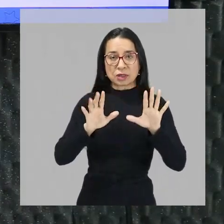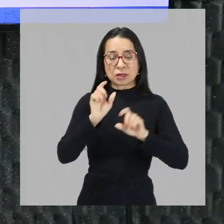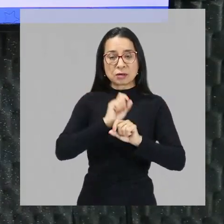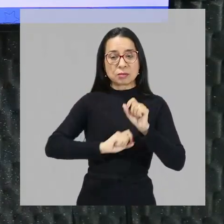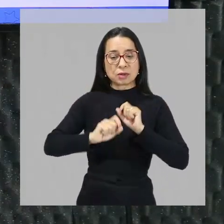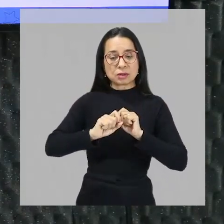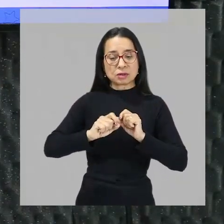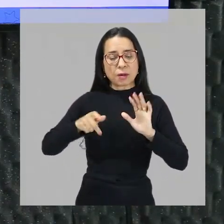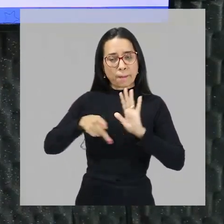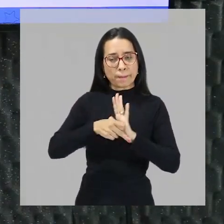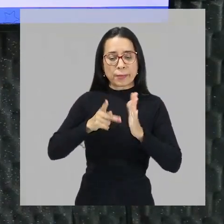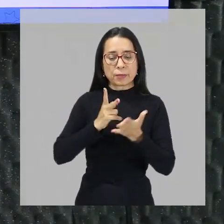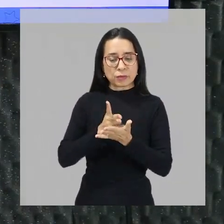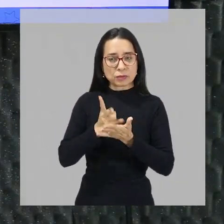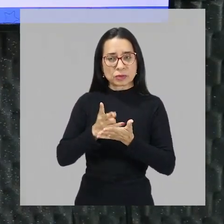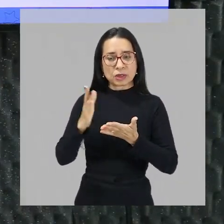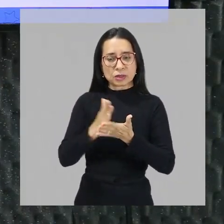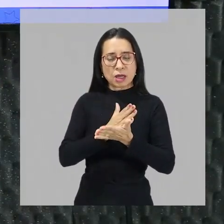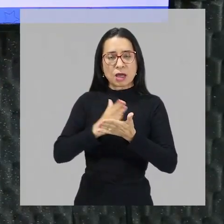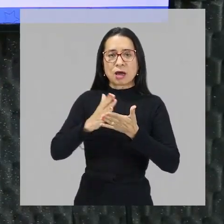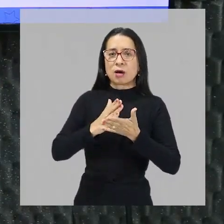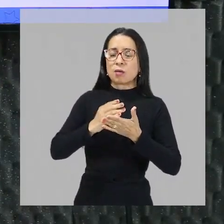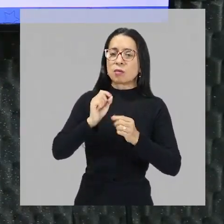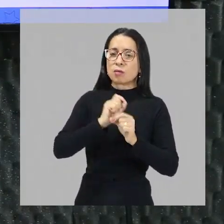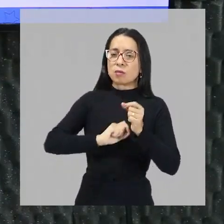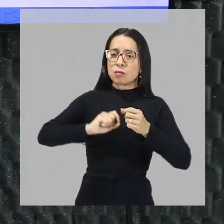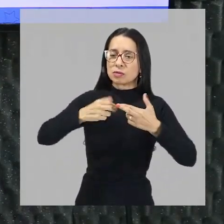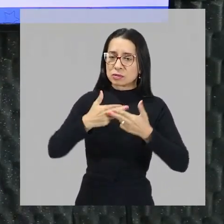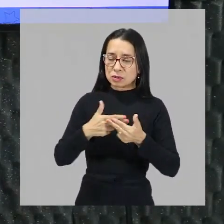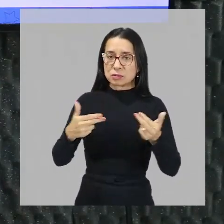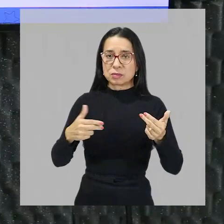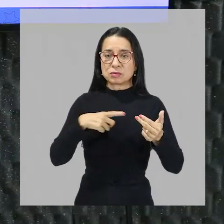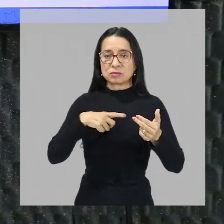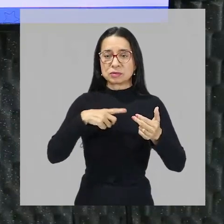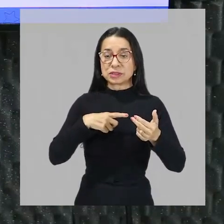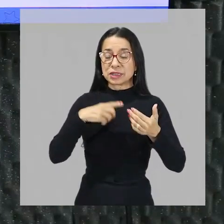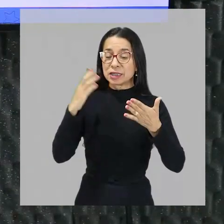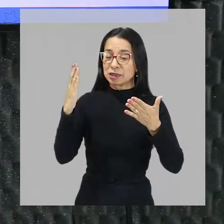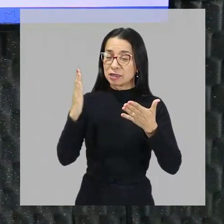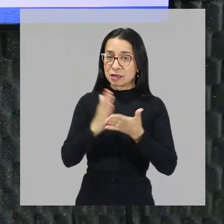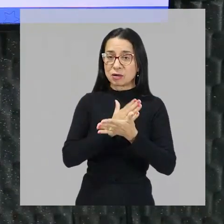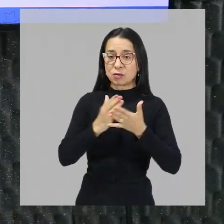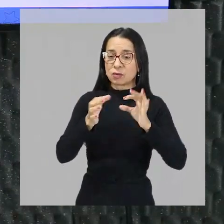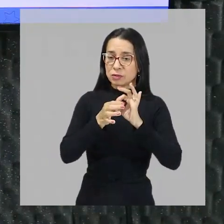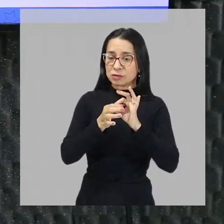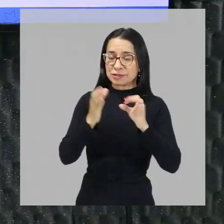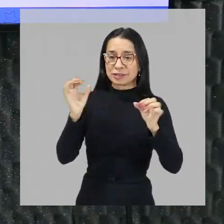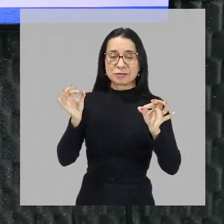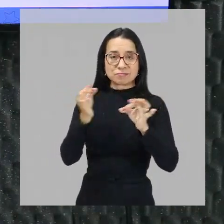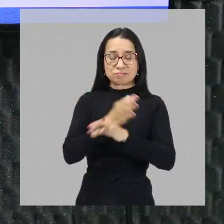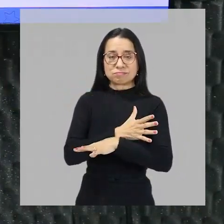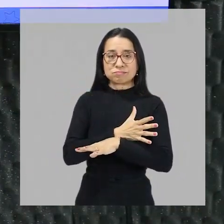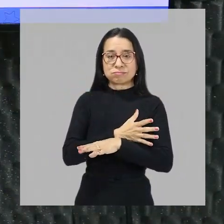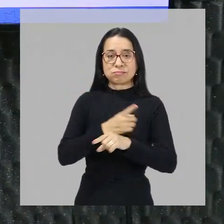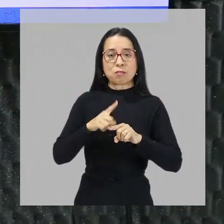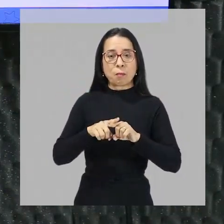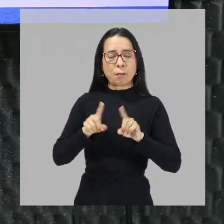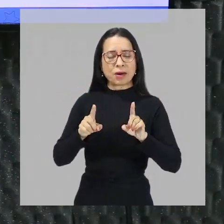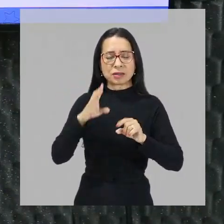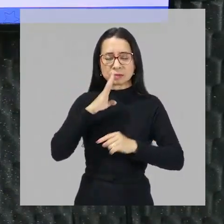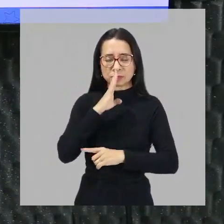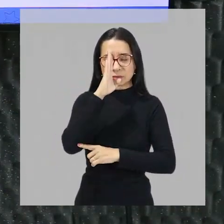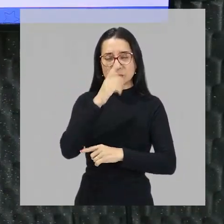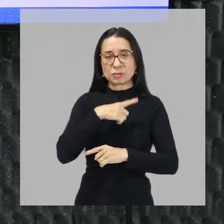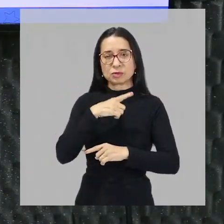própria continuidade em alguns aspectos. Você tem algumas rupturas, não se pode negar, principalmente no que diz respeito a